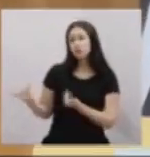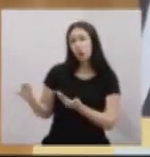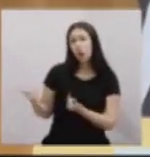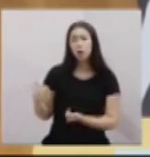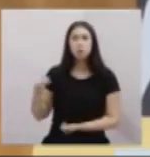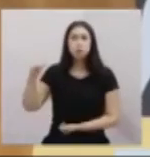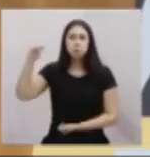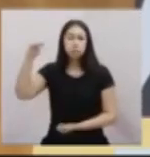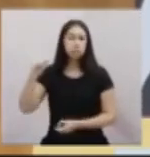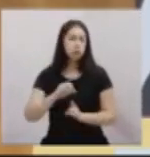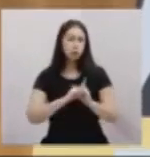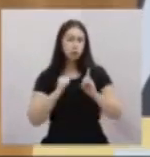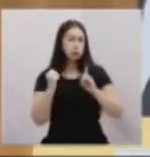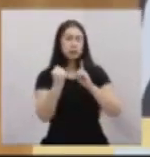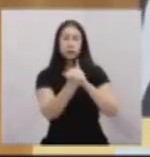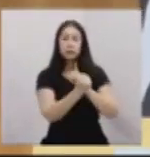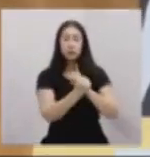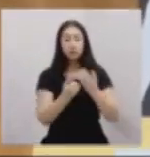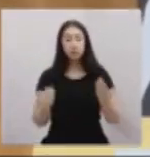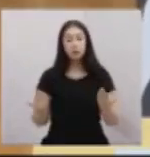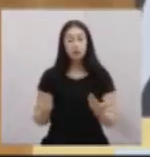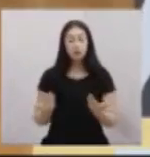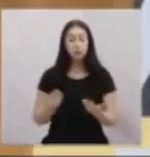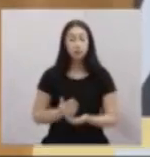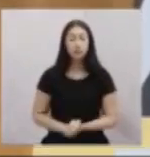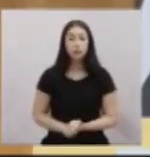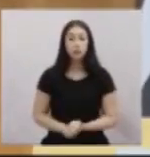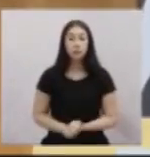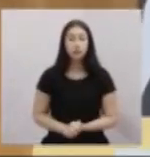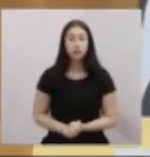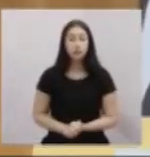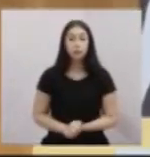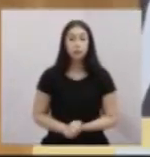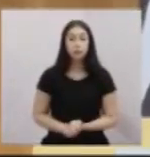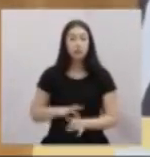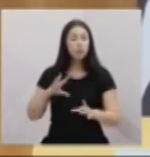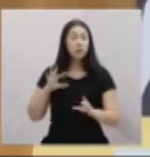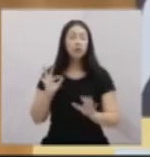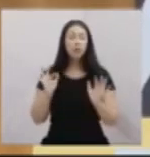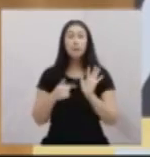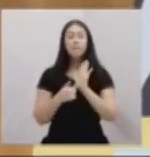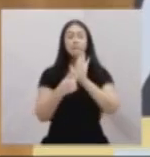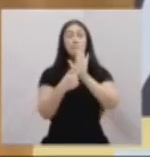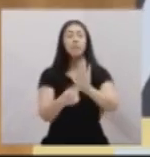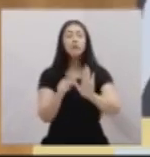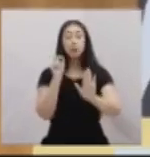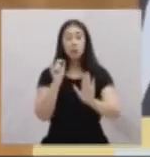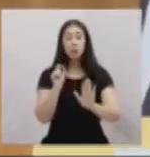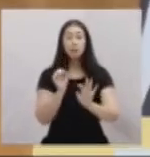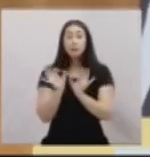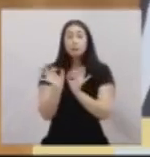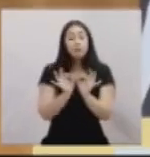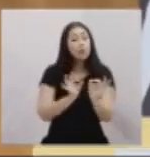a sociedade que temos hoje é fruto, é o resultado de projetos